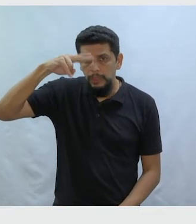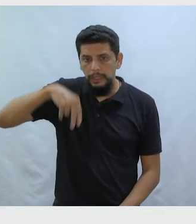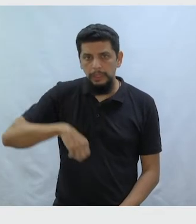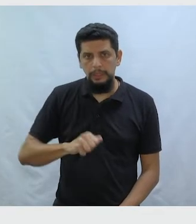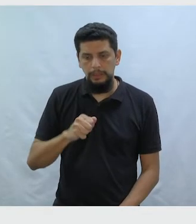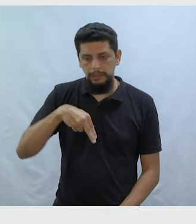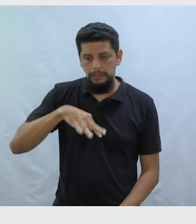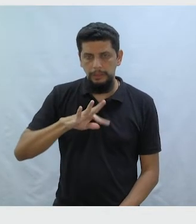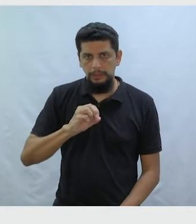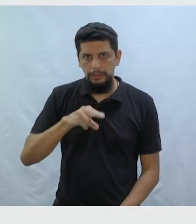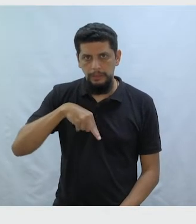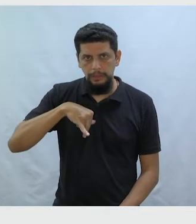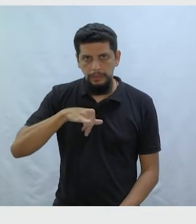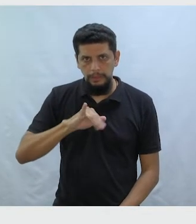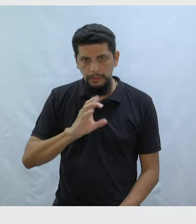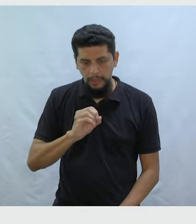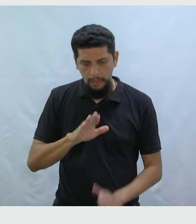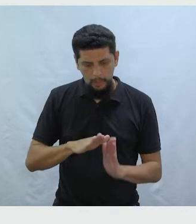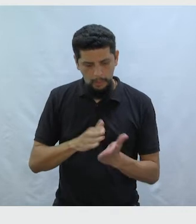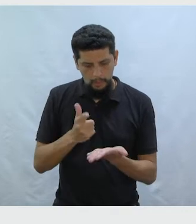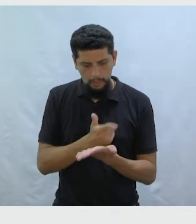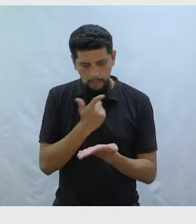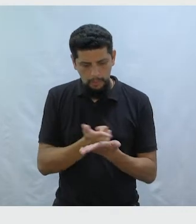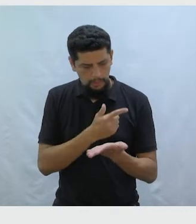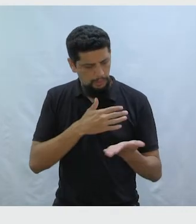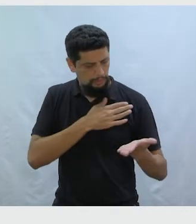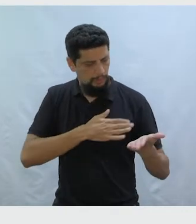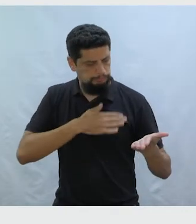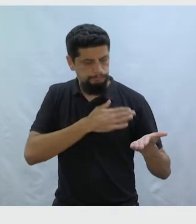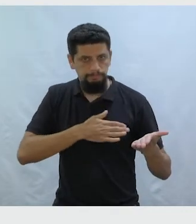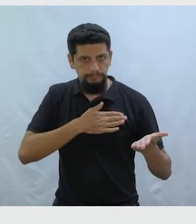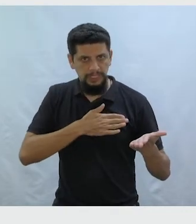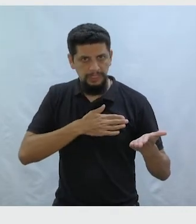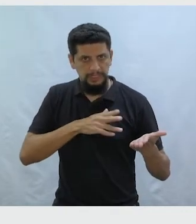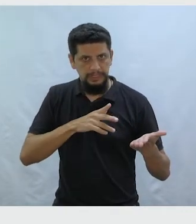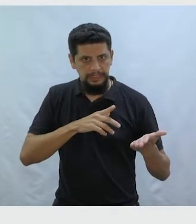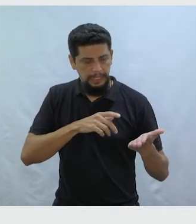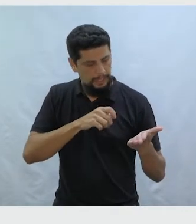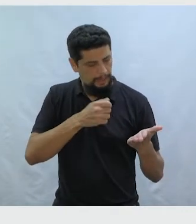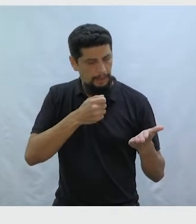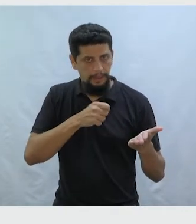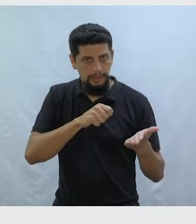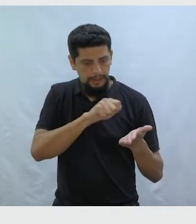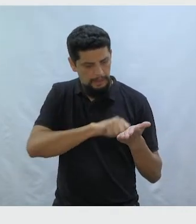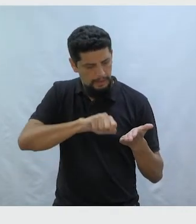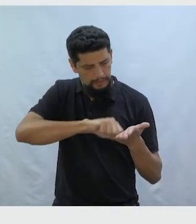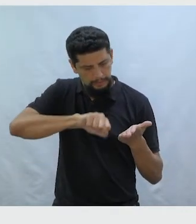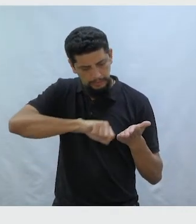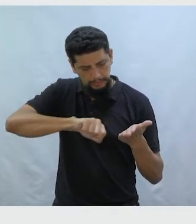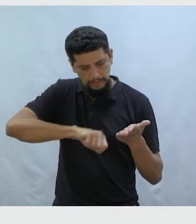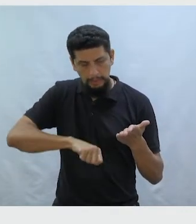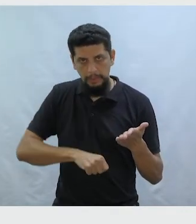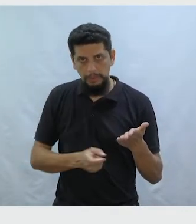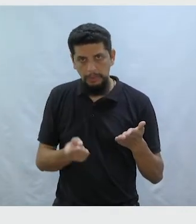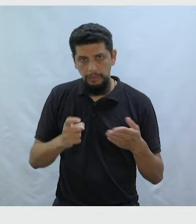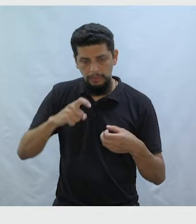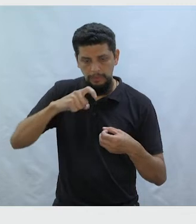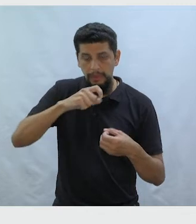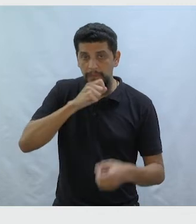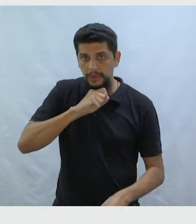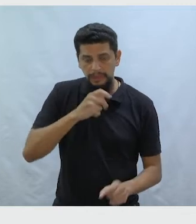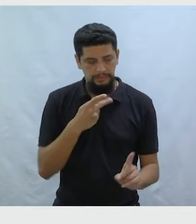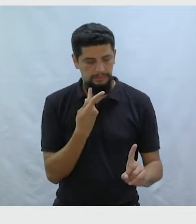Antônio descobriu que os livres de que Pedrinho tanto gostava tinham sido escritos à mão por Dona carlotinha